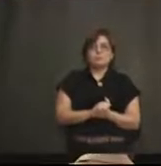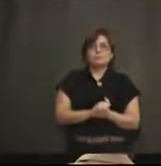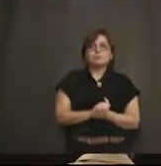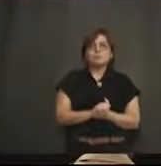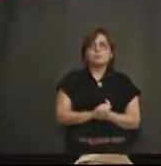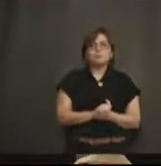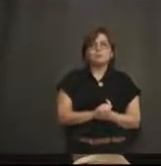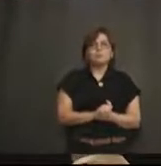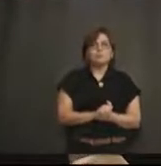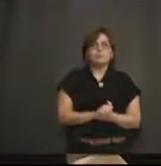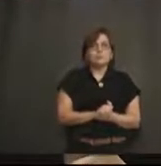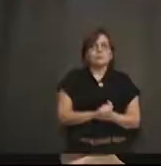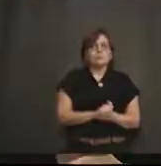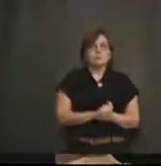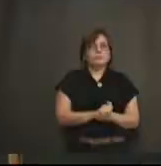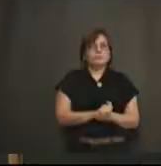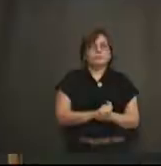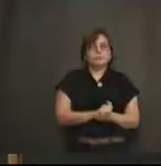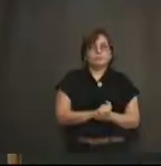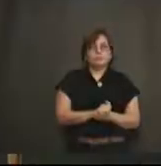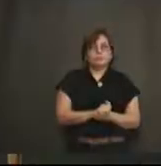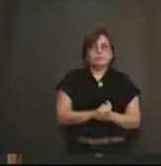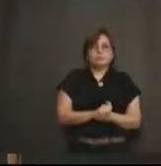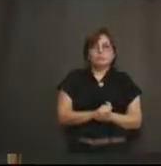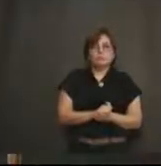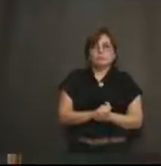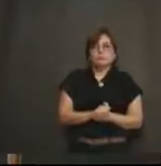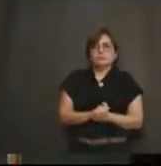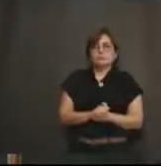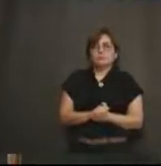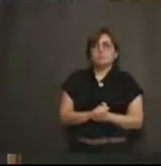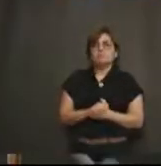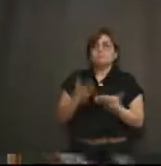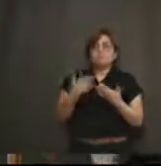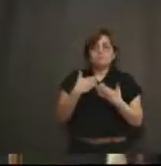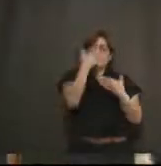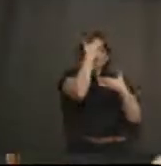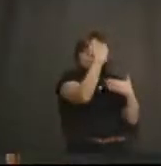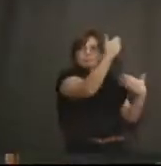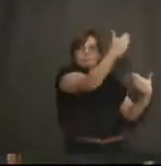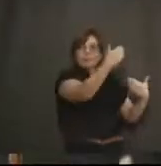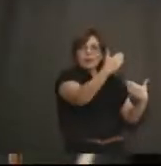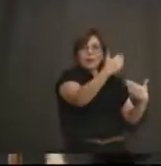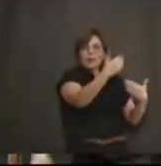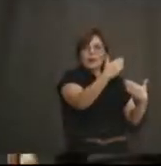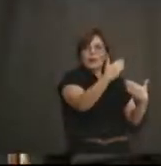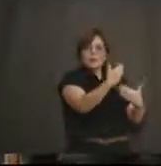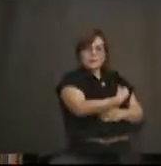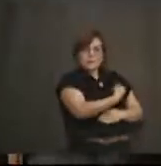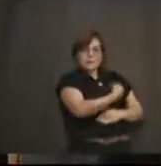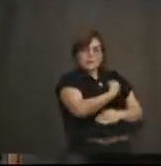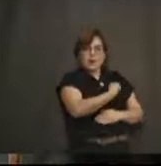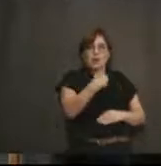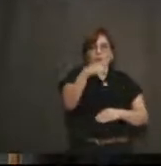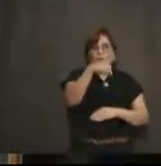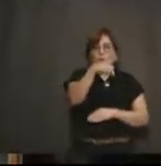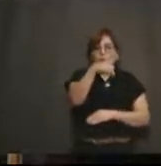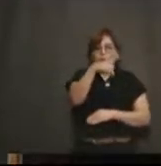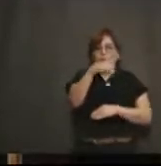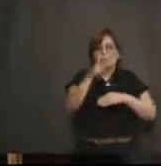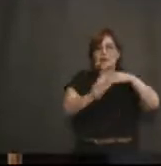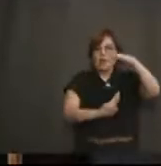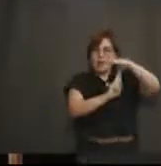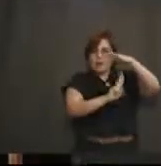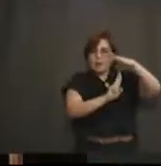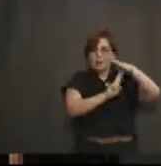Na pessoa do magnífico reitor da Universidade Federal do Pará, professor Emmanuel